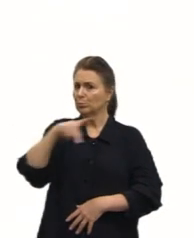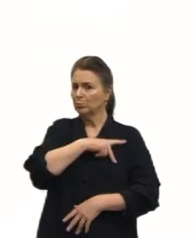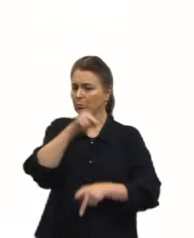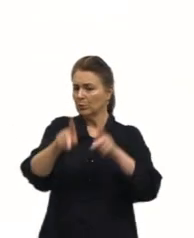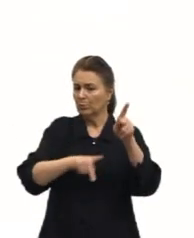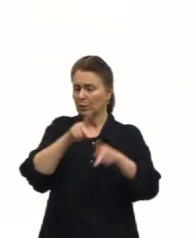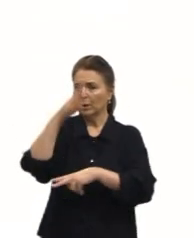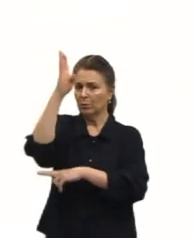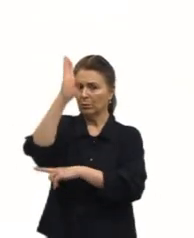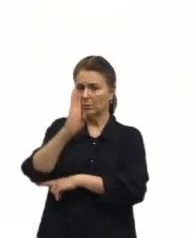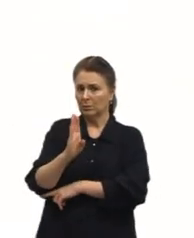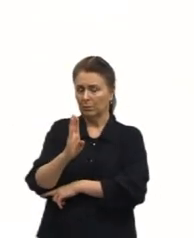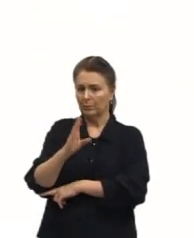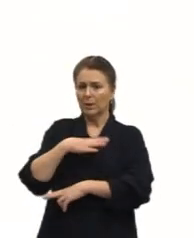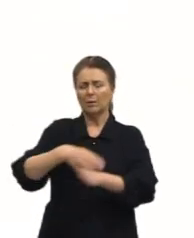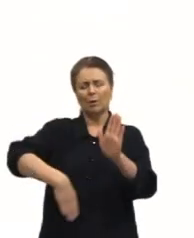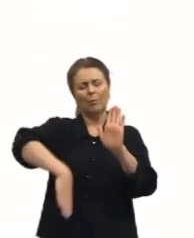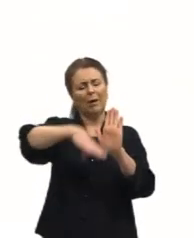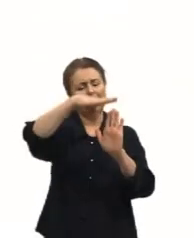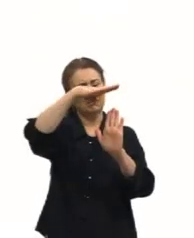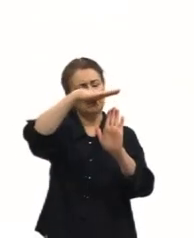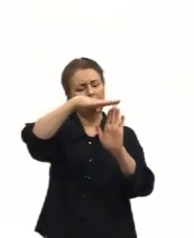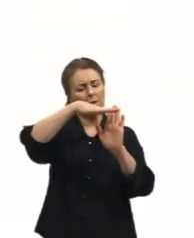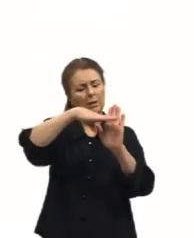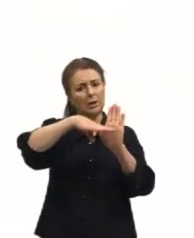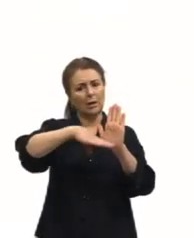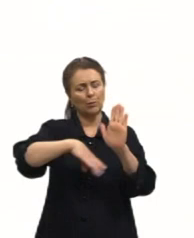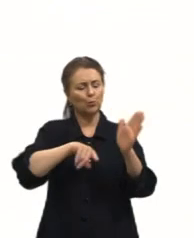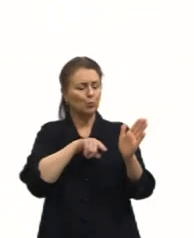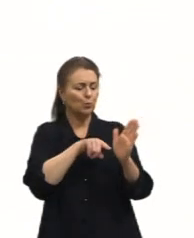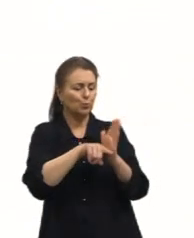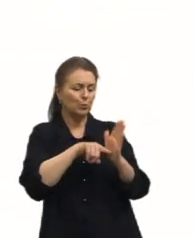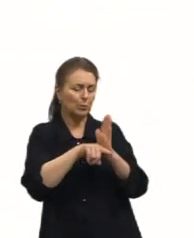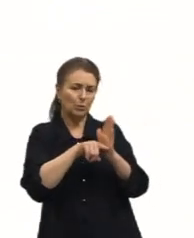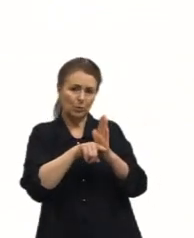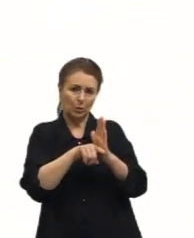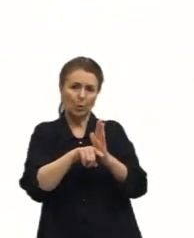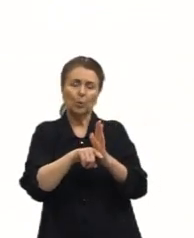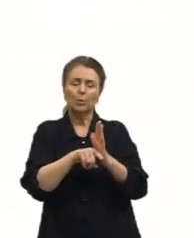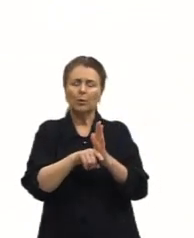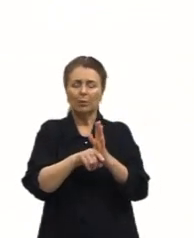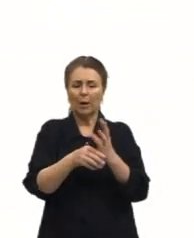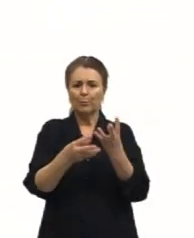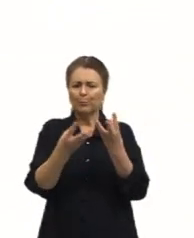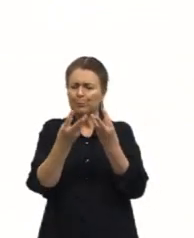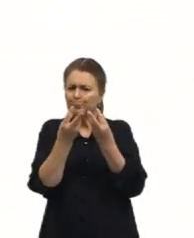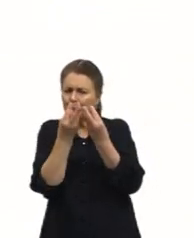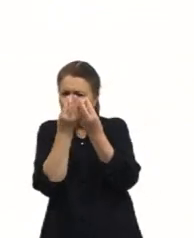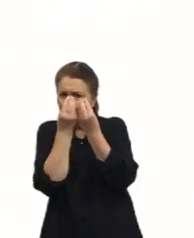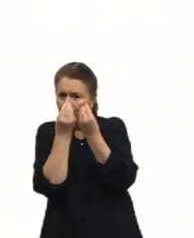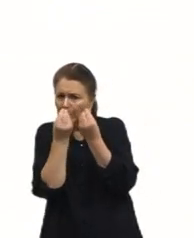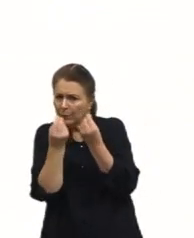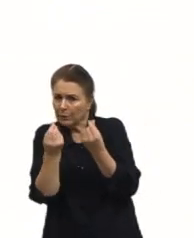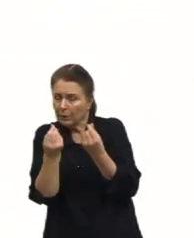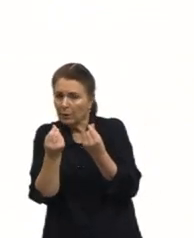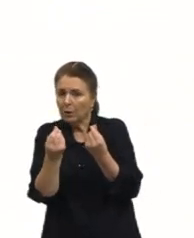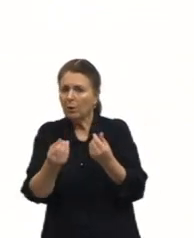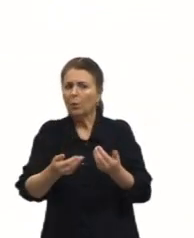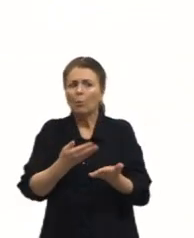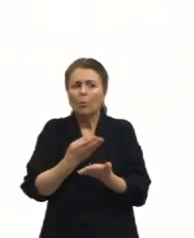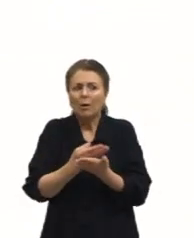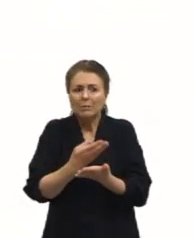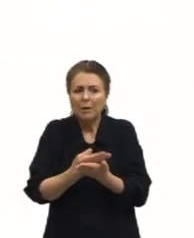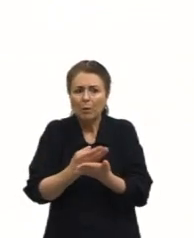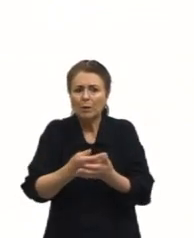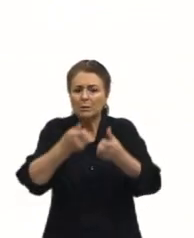a gente aqui tem uma lista né a gente fez um levantamento muito extensivo né das questões do Enem quais aulas a gente trabalhou